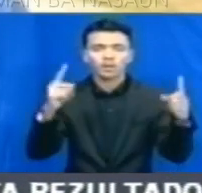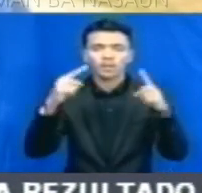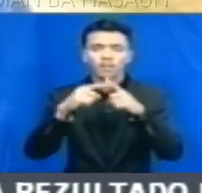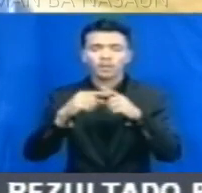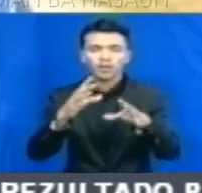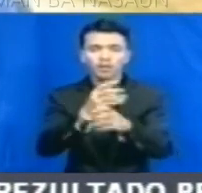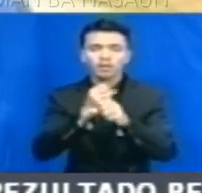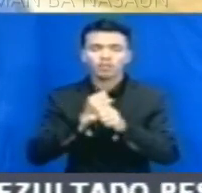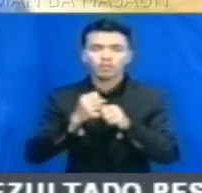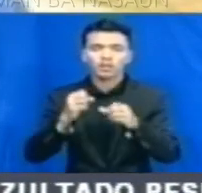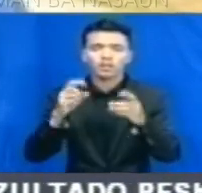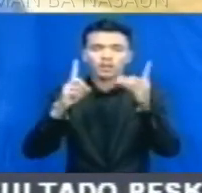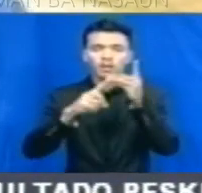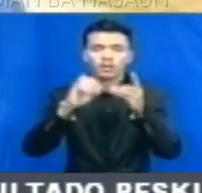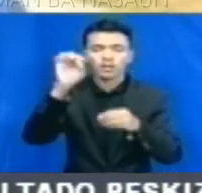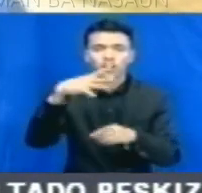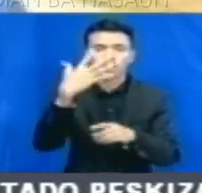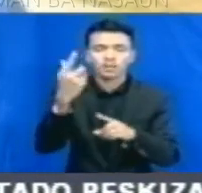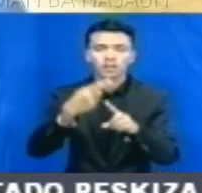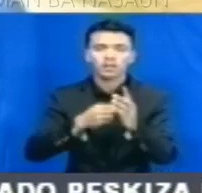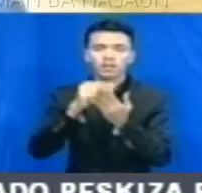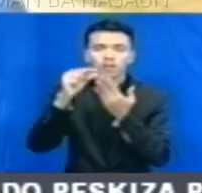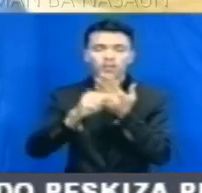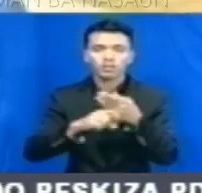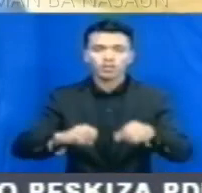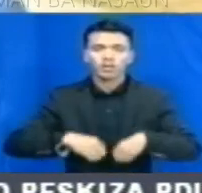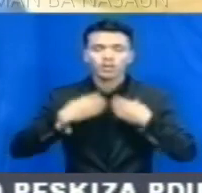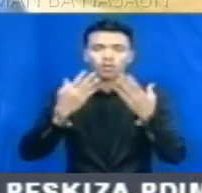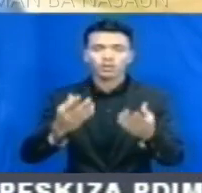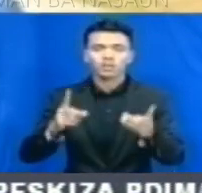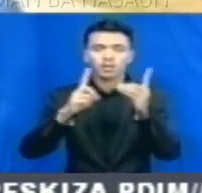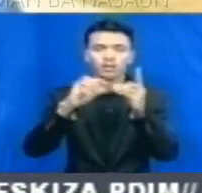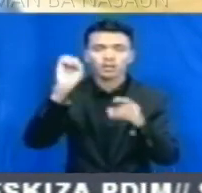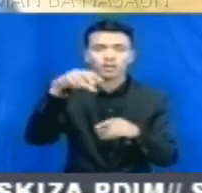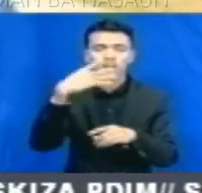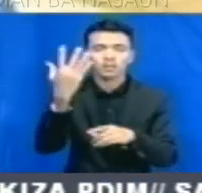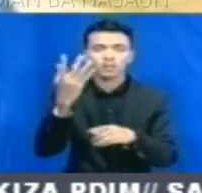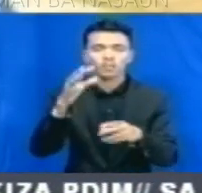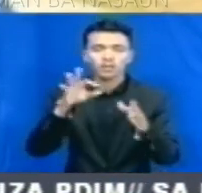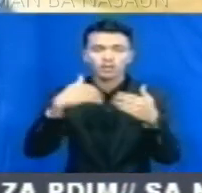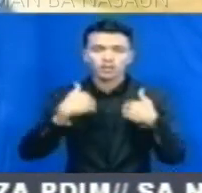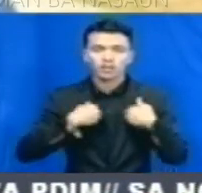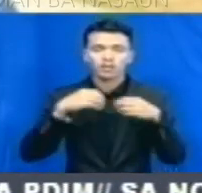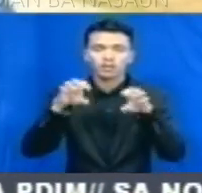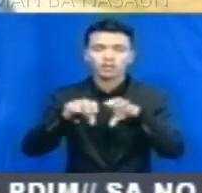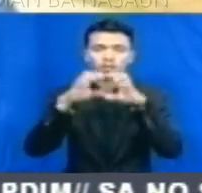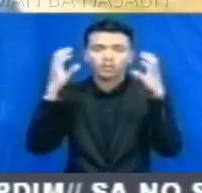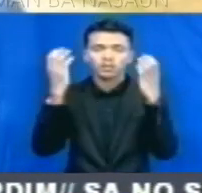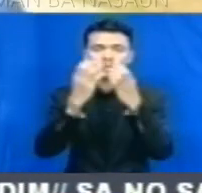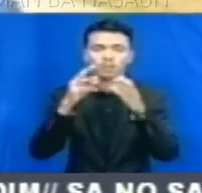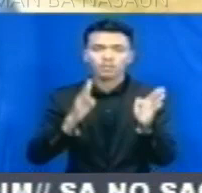da forte dia 15 de agosto, né? Começam londa 15 de agosto, moço, ita nema, comissão no parpara, o